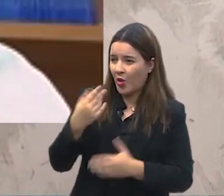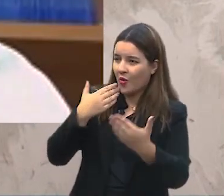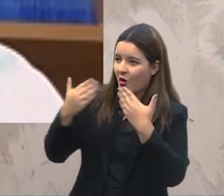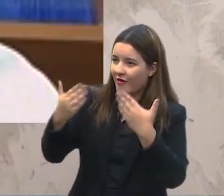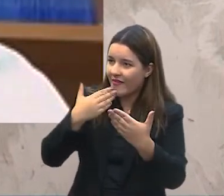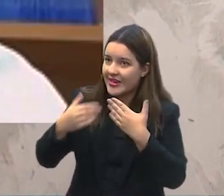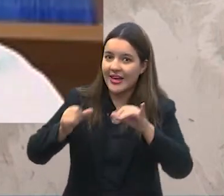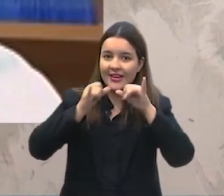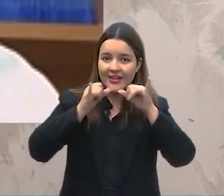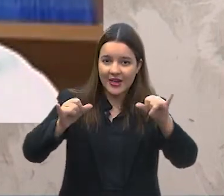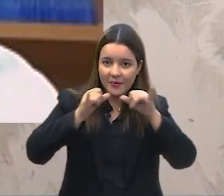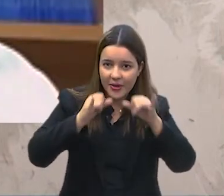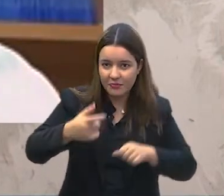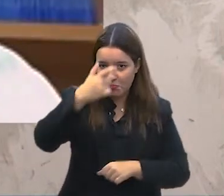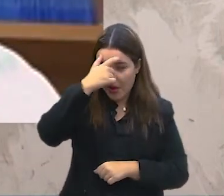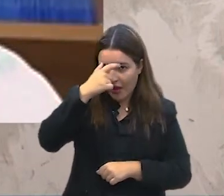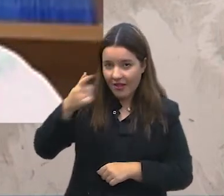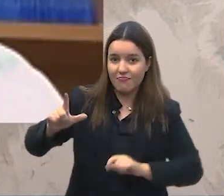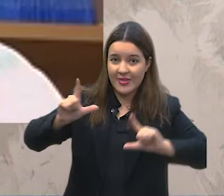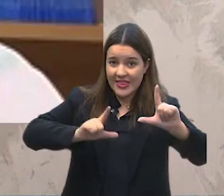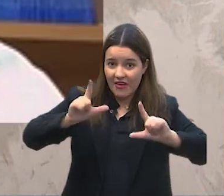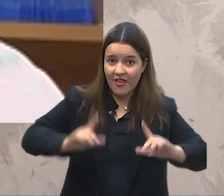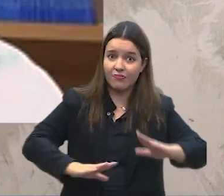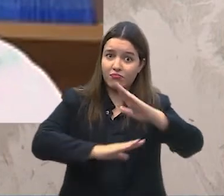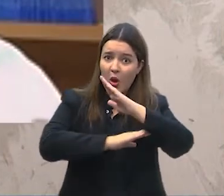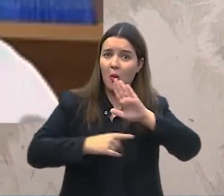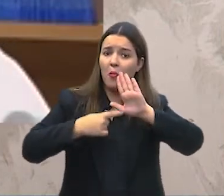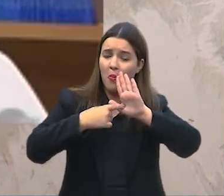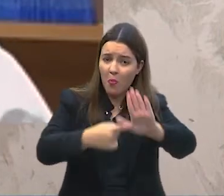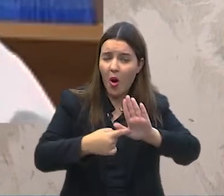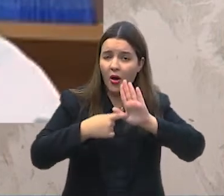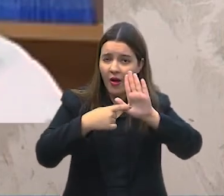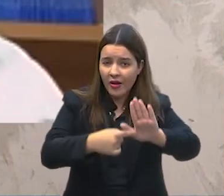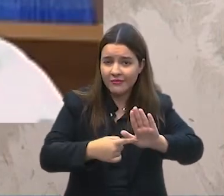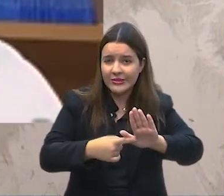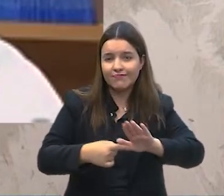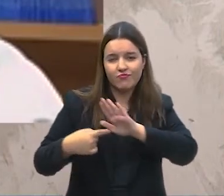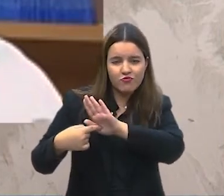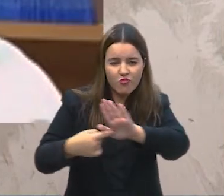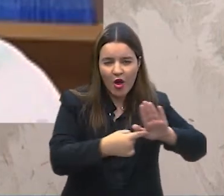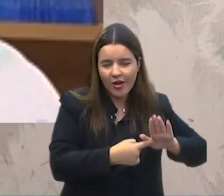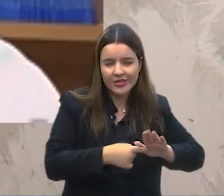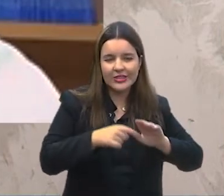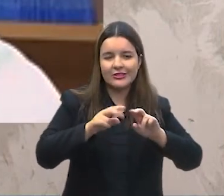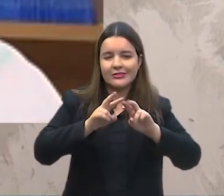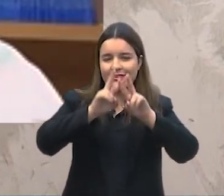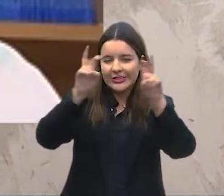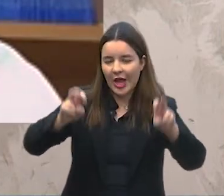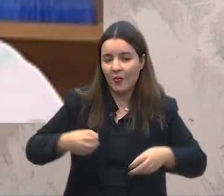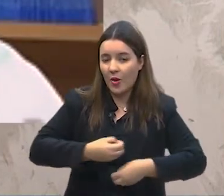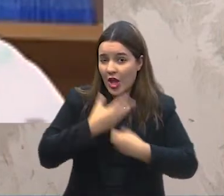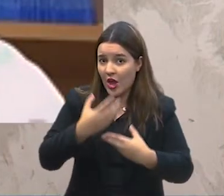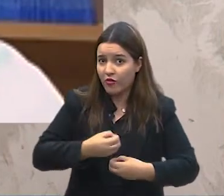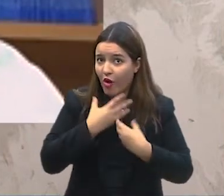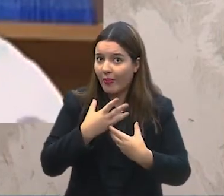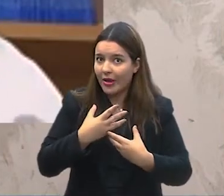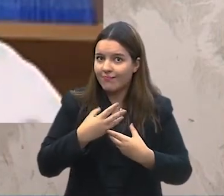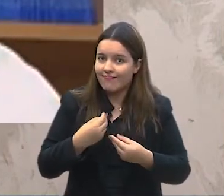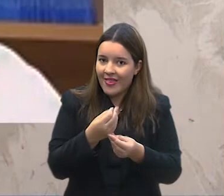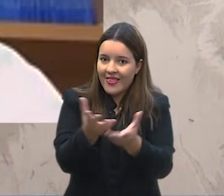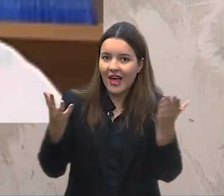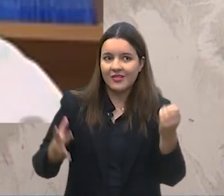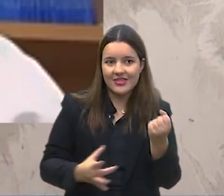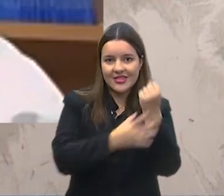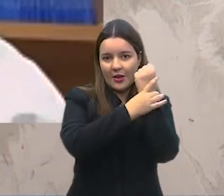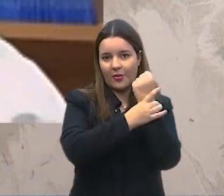importante contribuição que vocês dão da imprensa, para levar conhecimento sério e seguro para as